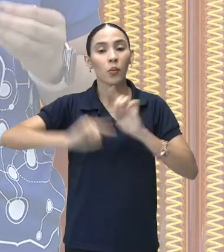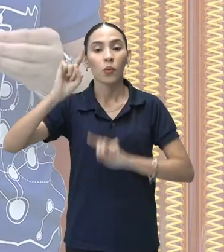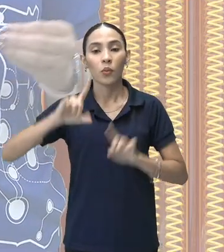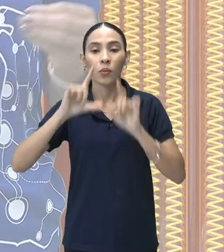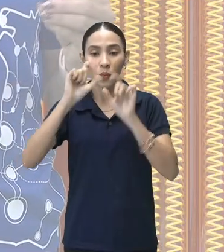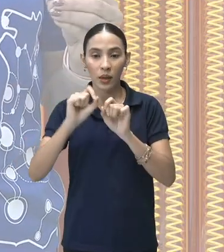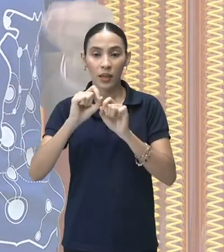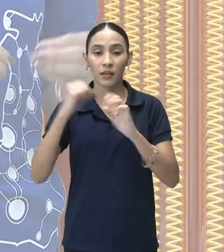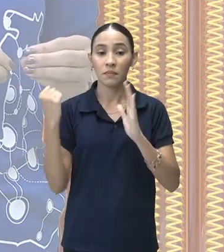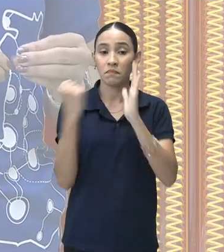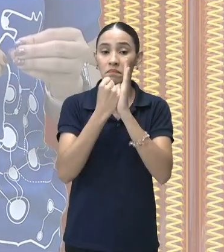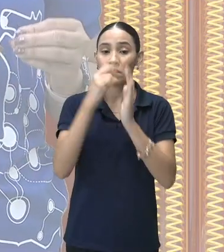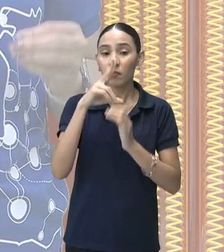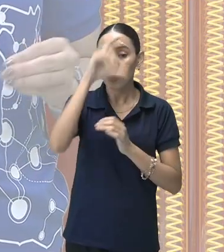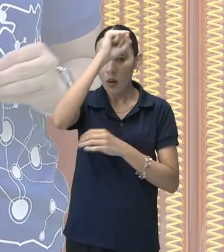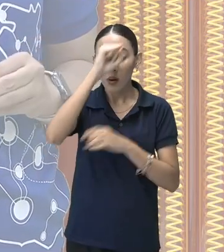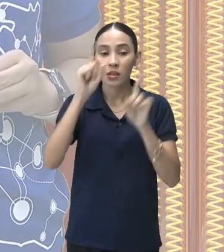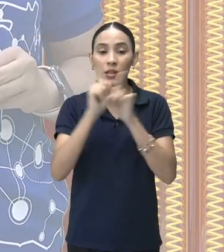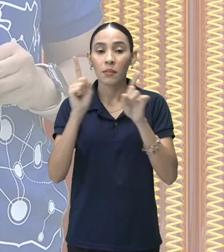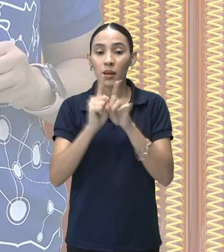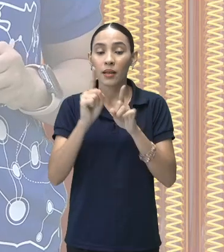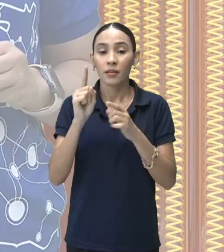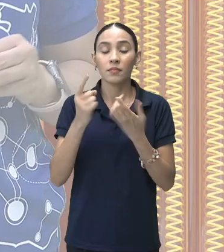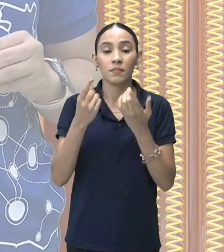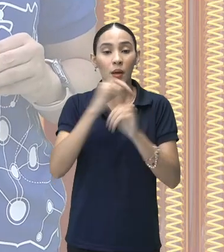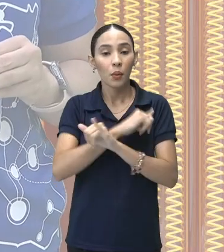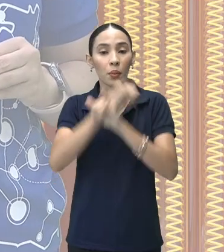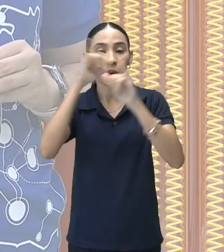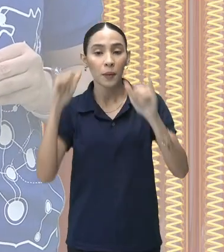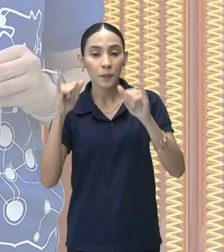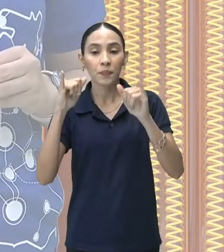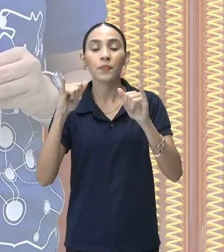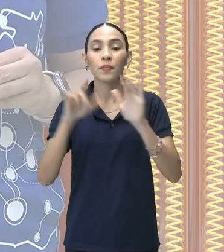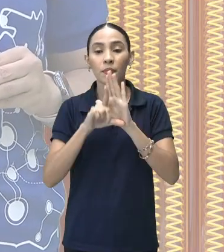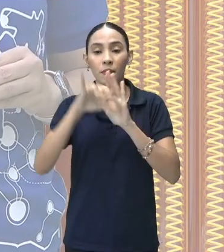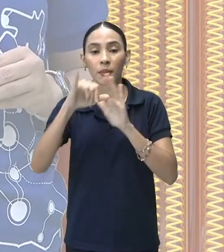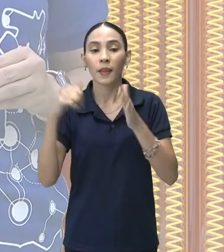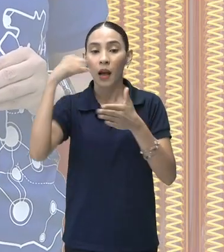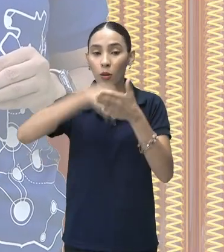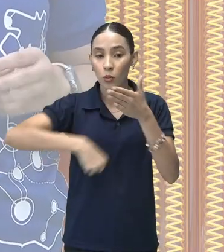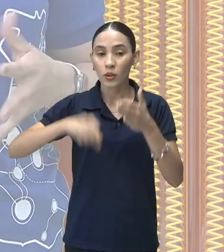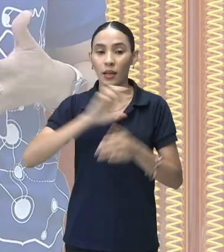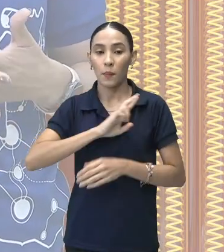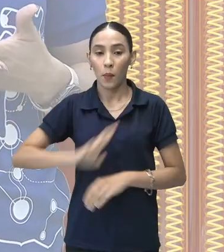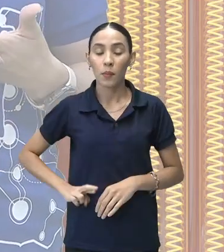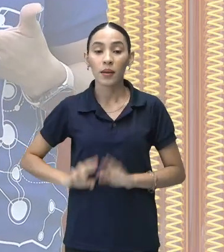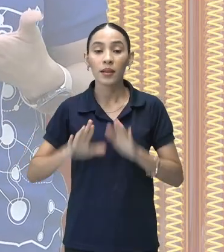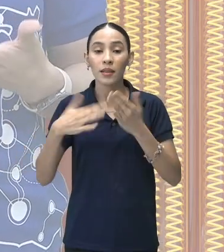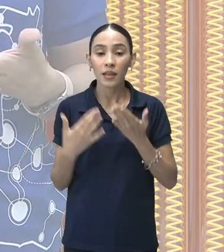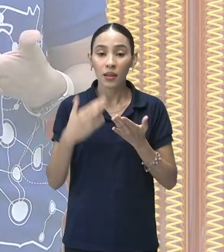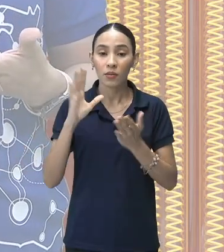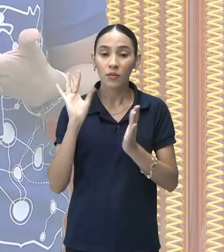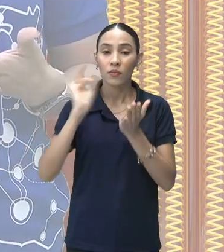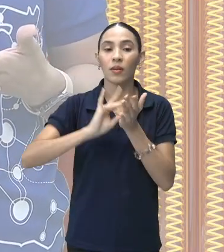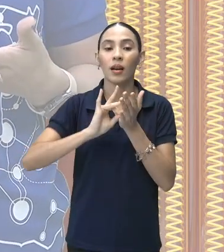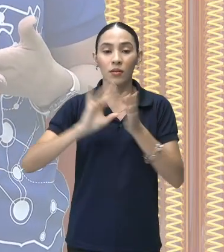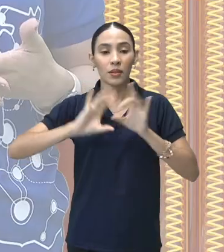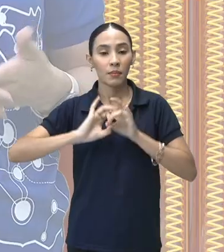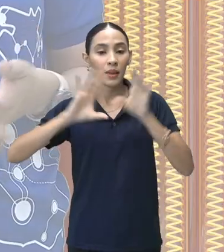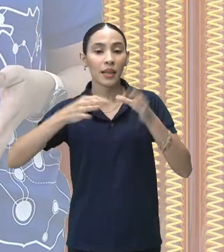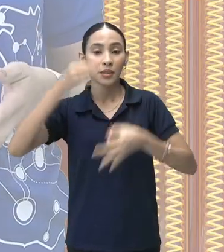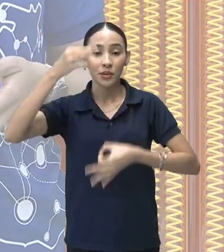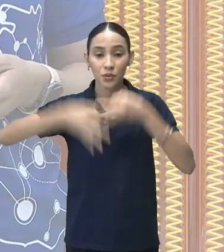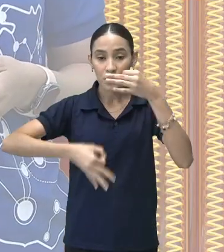em símbolos poderosos que inspiraram e legitimaram a luta pela República. Tornou-se símbolo da liberdade